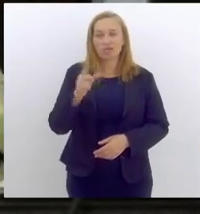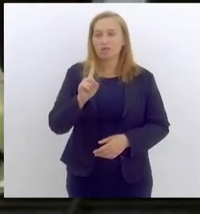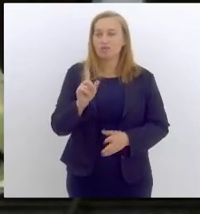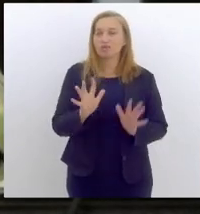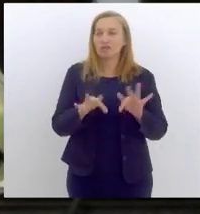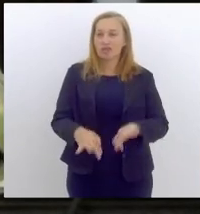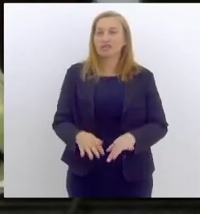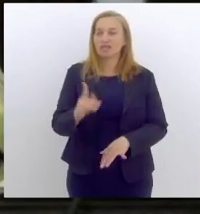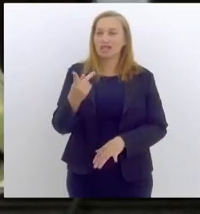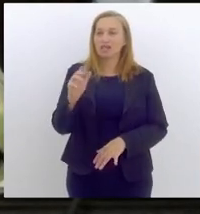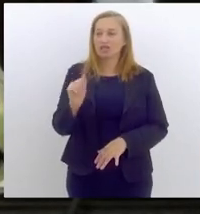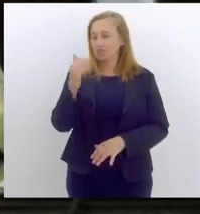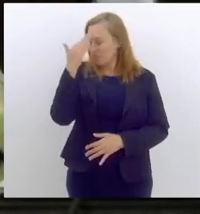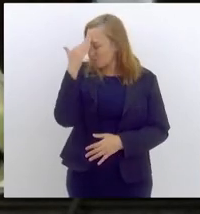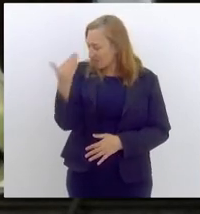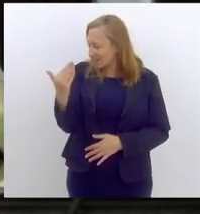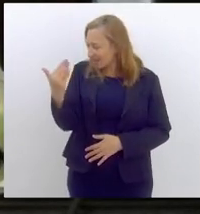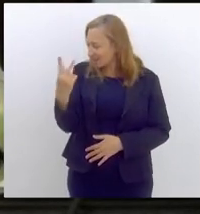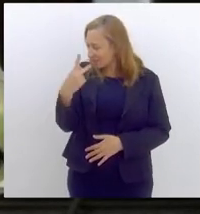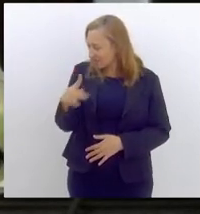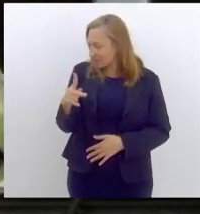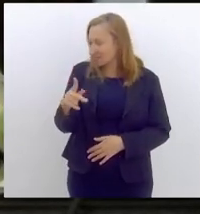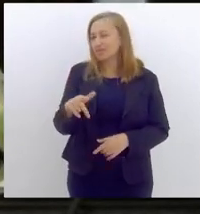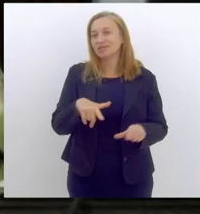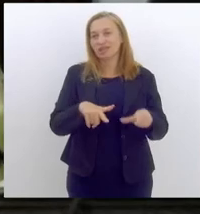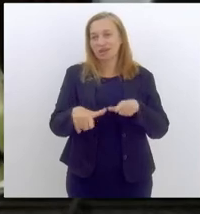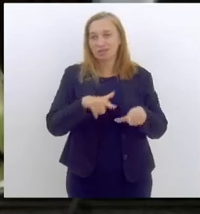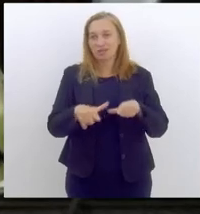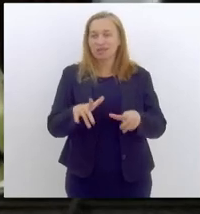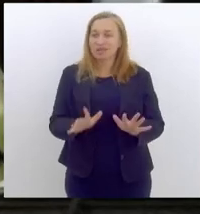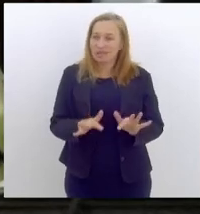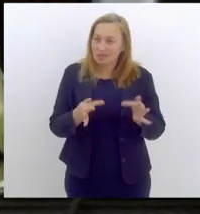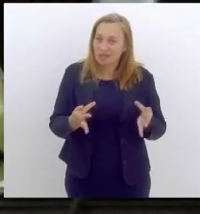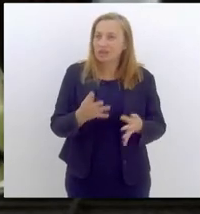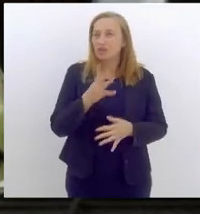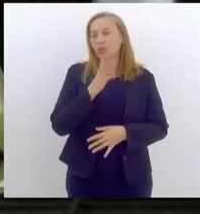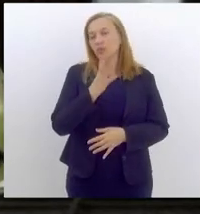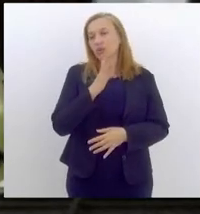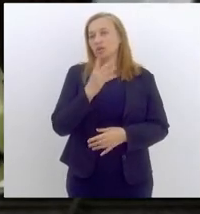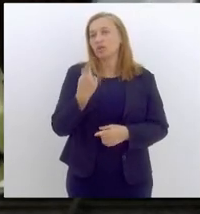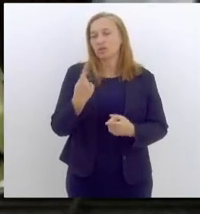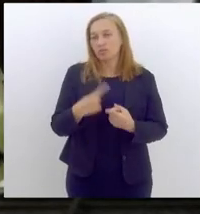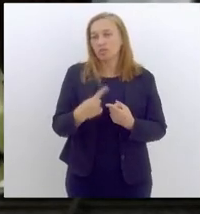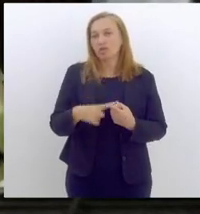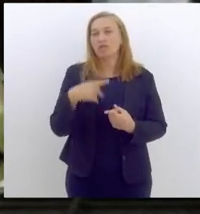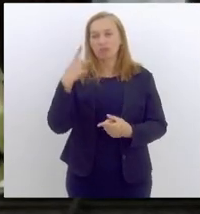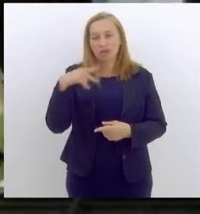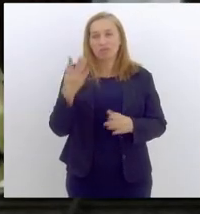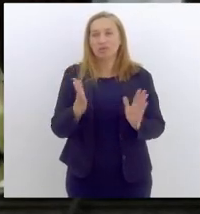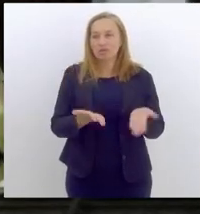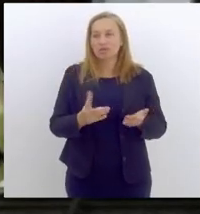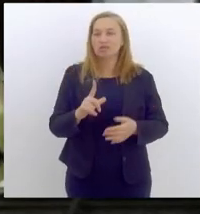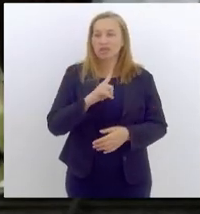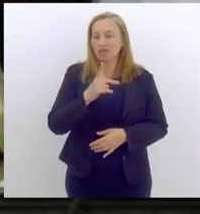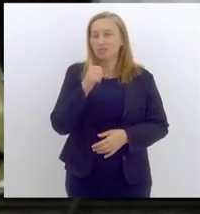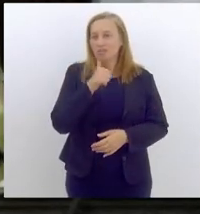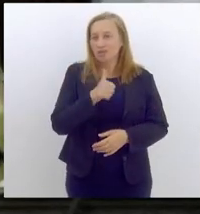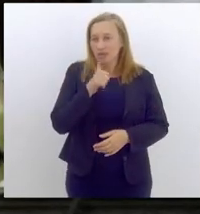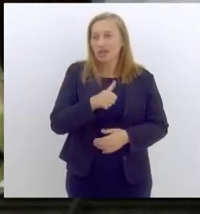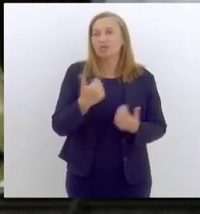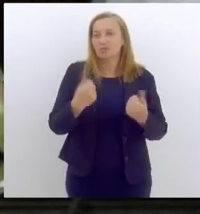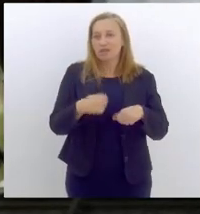chapa. Muito obrigado pela sua sensibilidade e reconhecimento, porque o parlamento hoje tem mulher, precisa de mulher